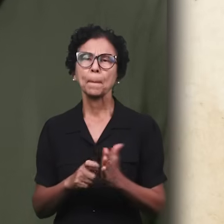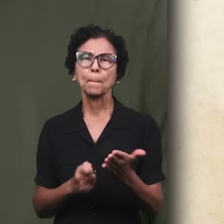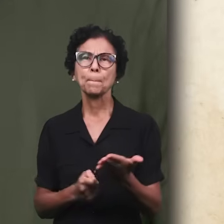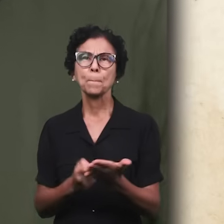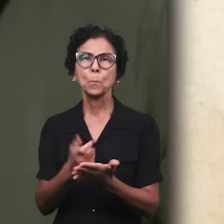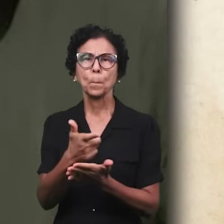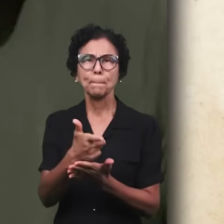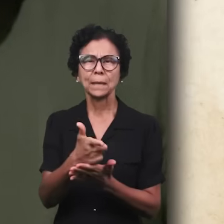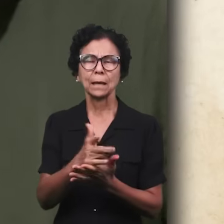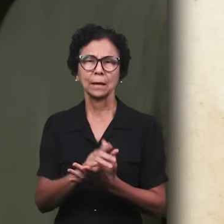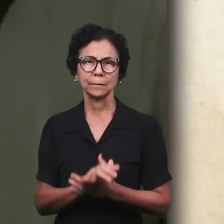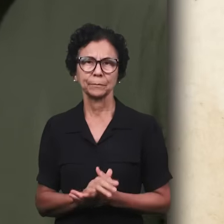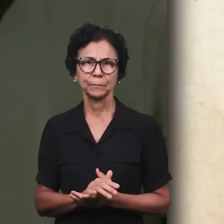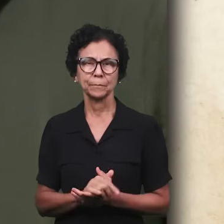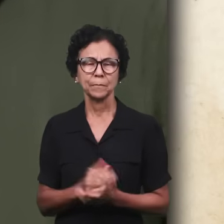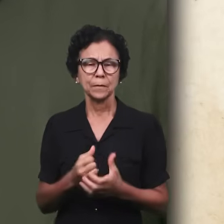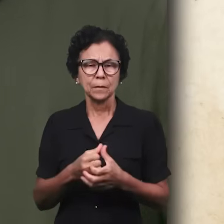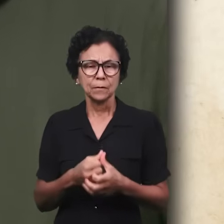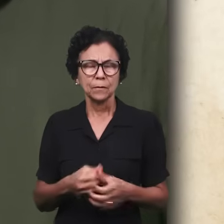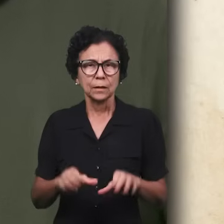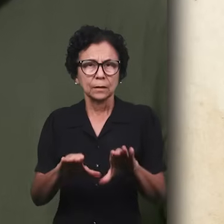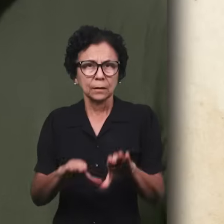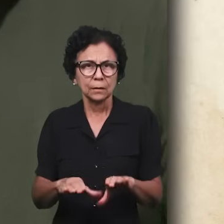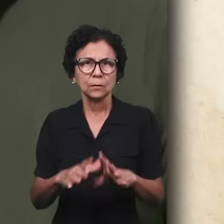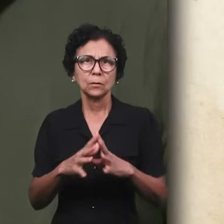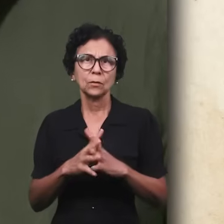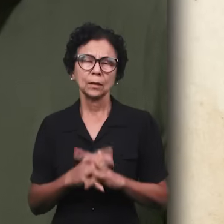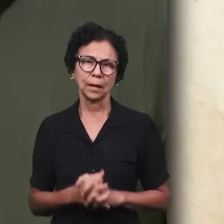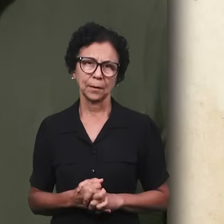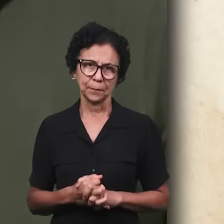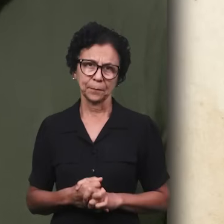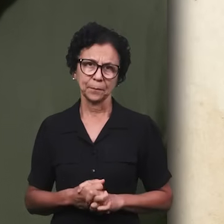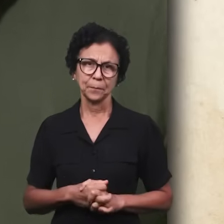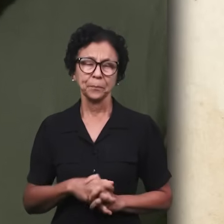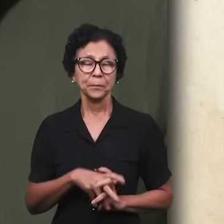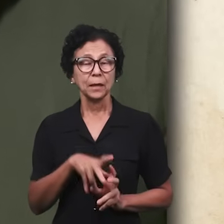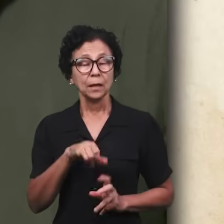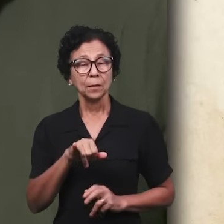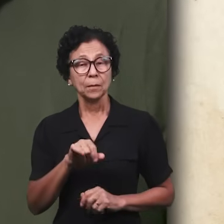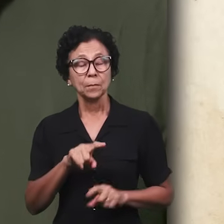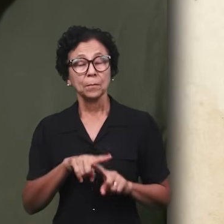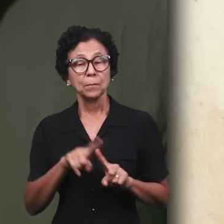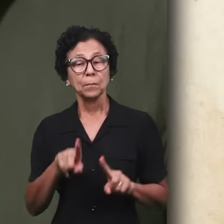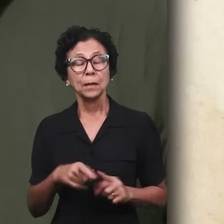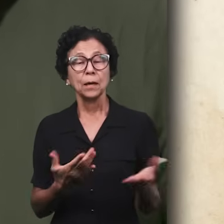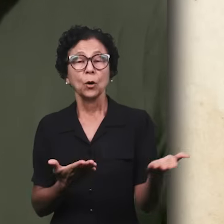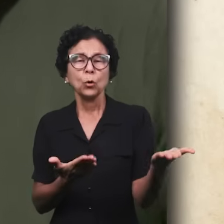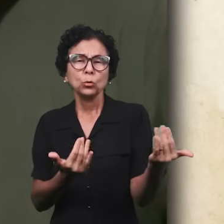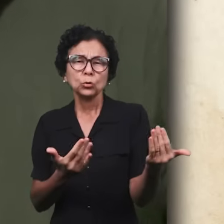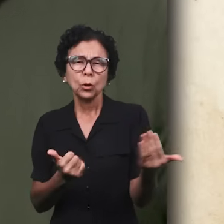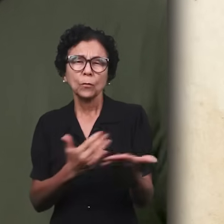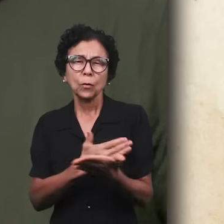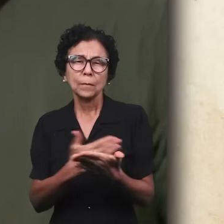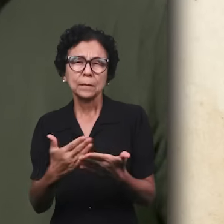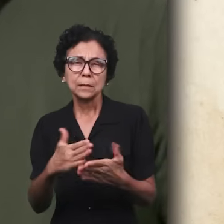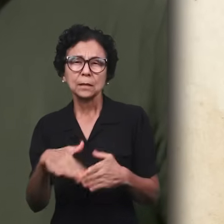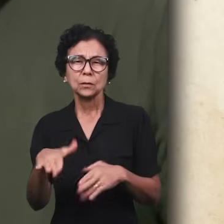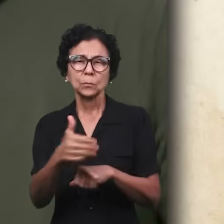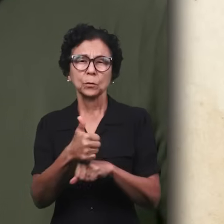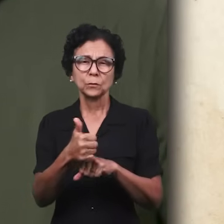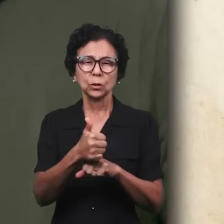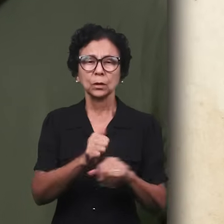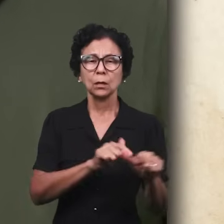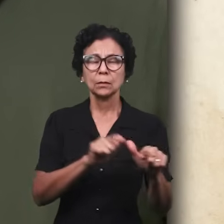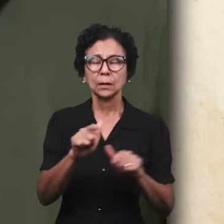raízes de um jovem em um lugar. E para aquele jovem que está começando na carreira profissional e pode surgir propostas